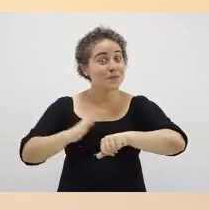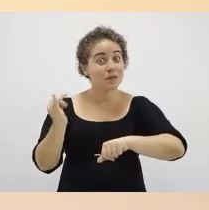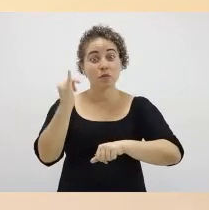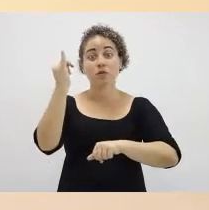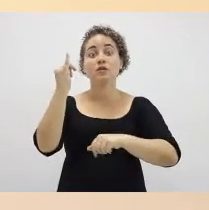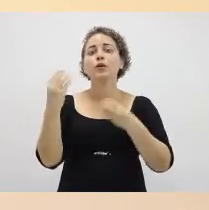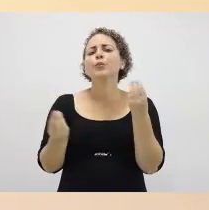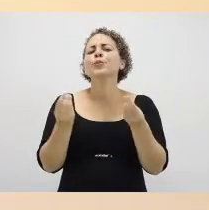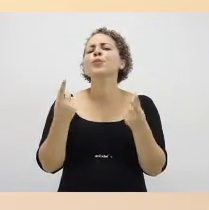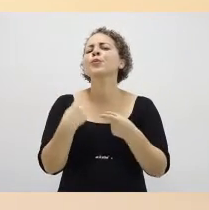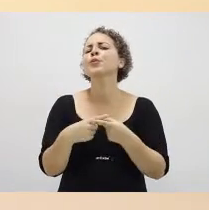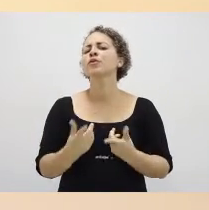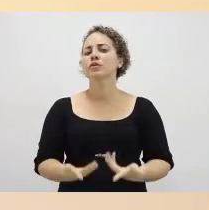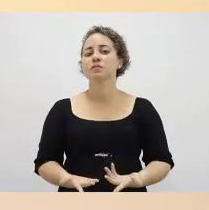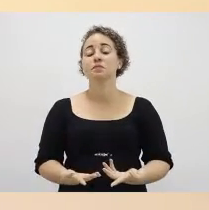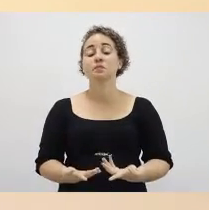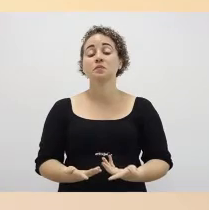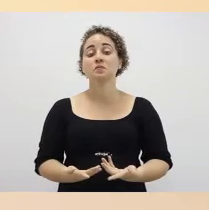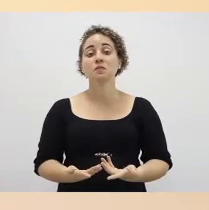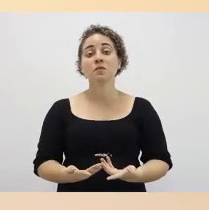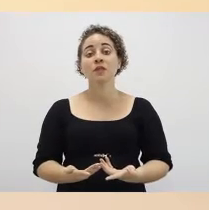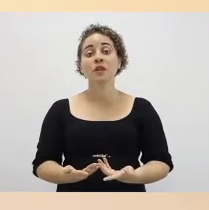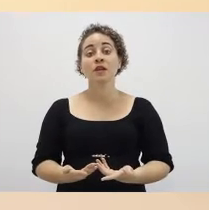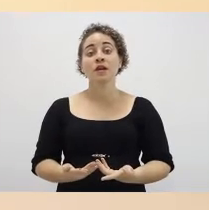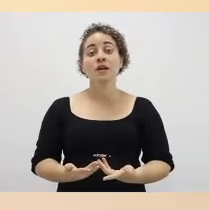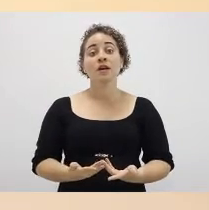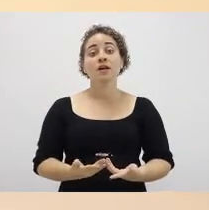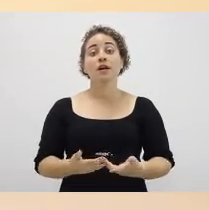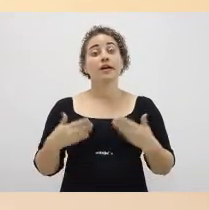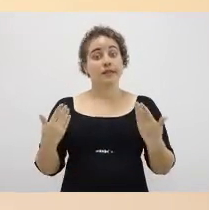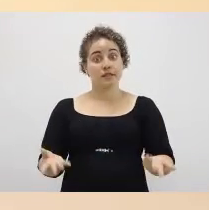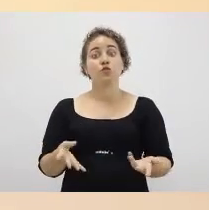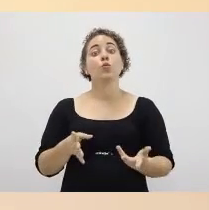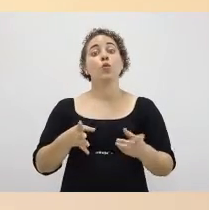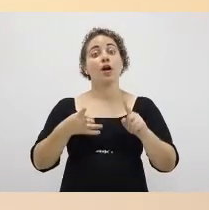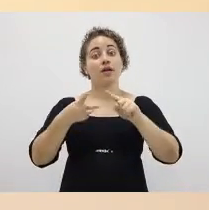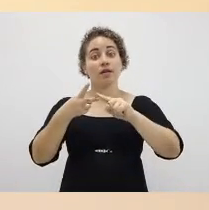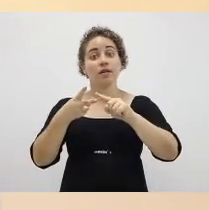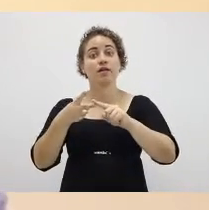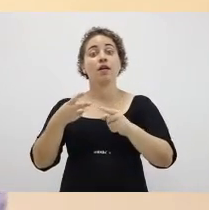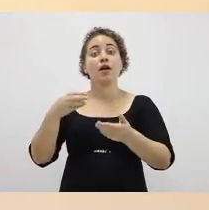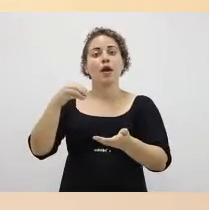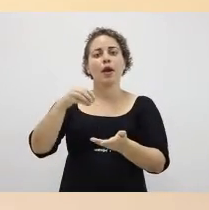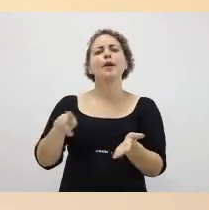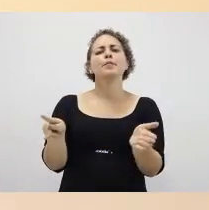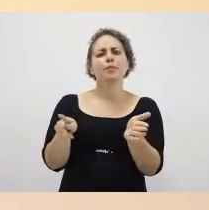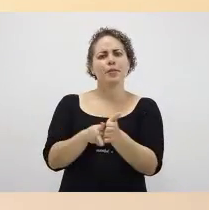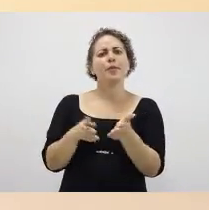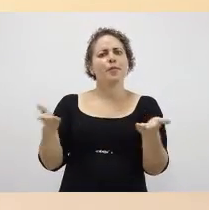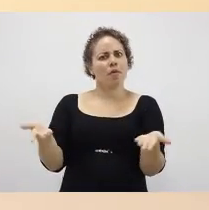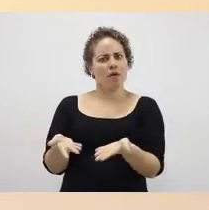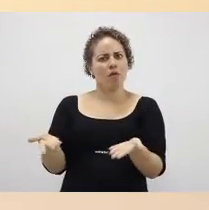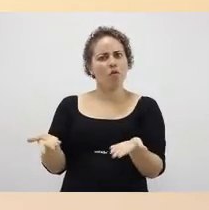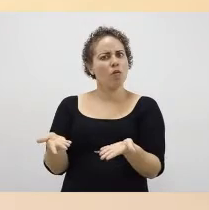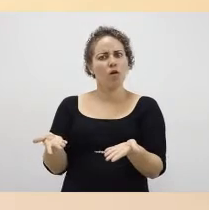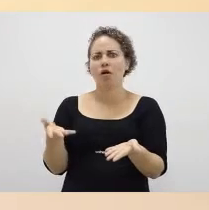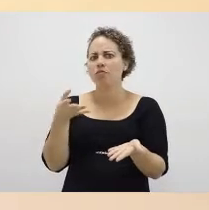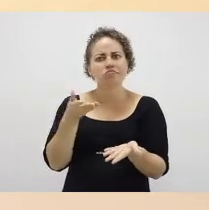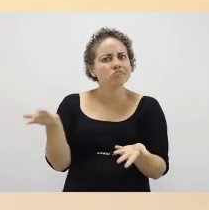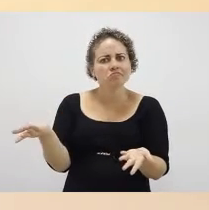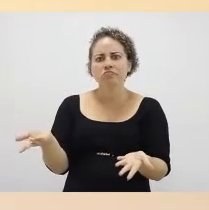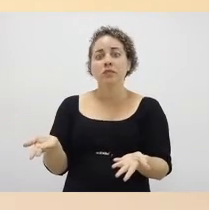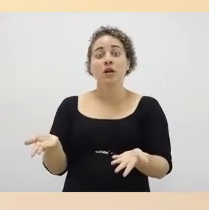estar se perguntando. Isso acontece porque, por ser uma área mais recente, uma área mais nova, com